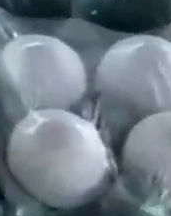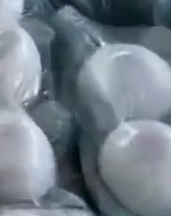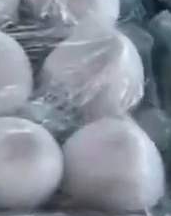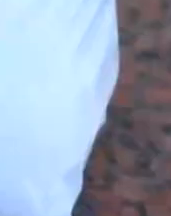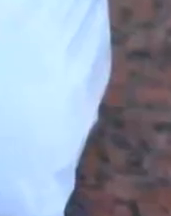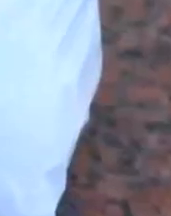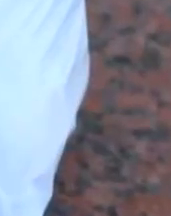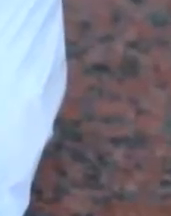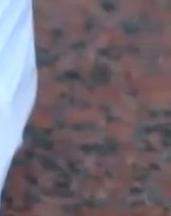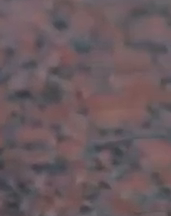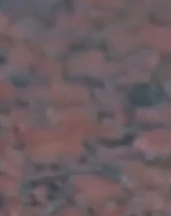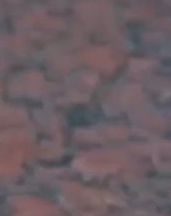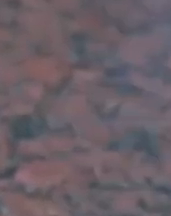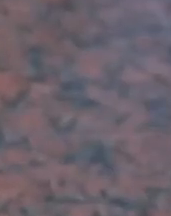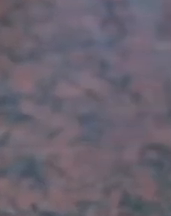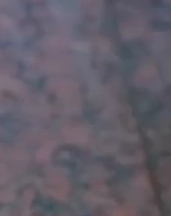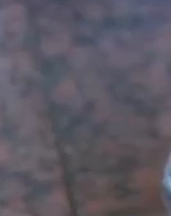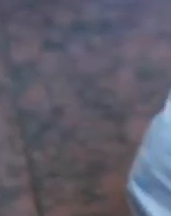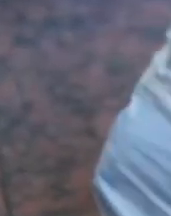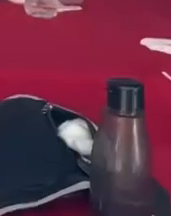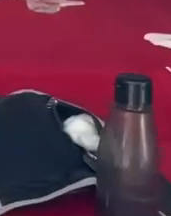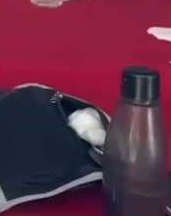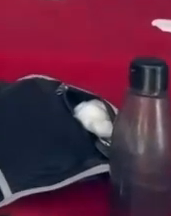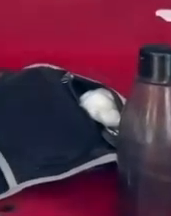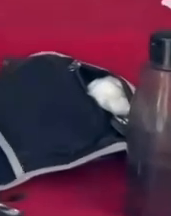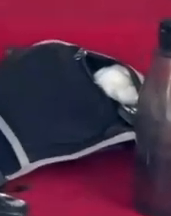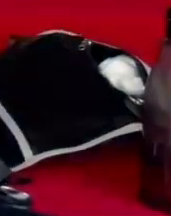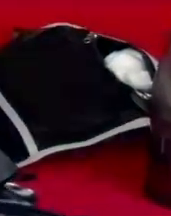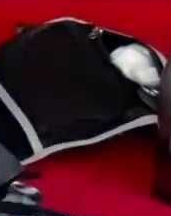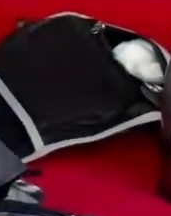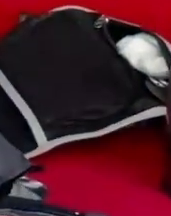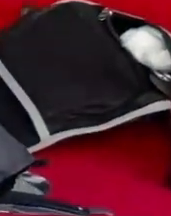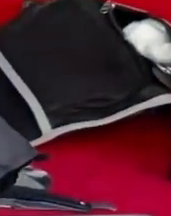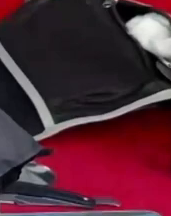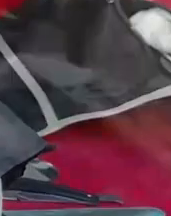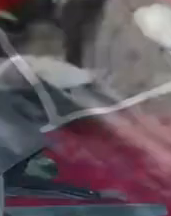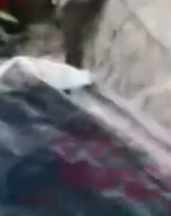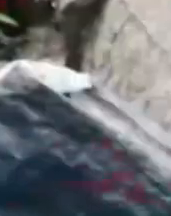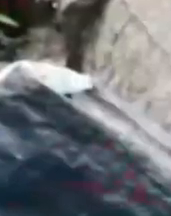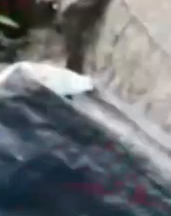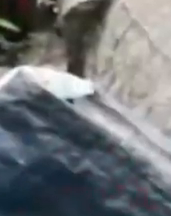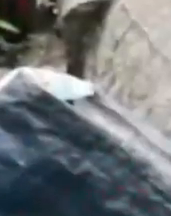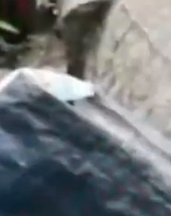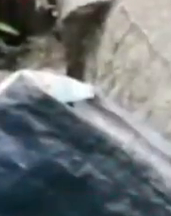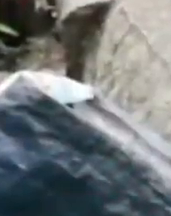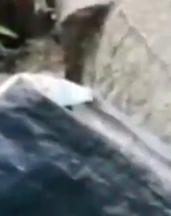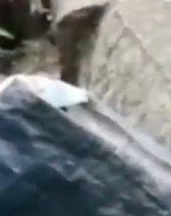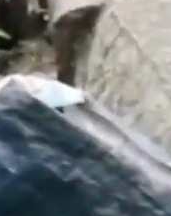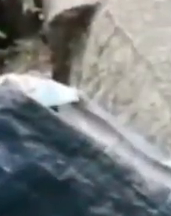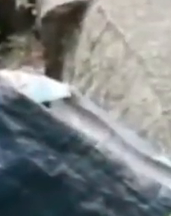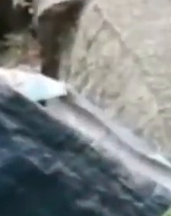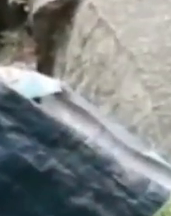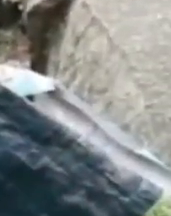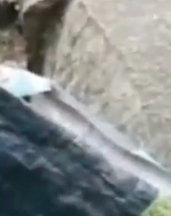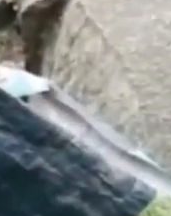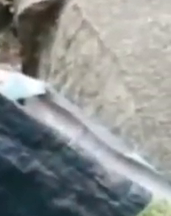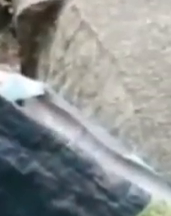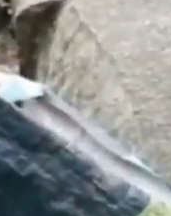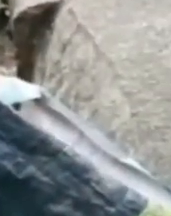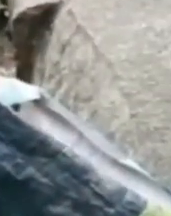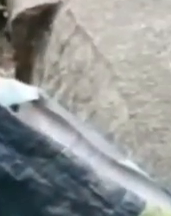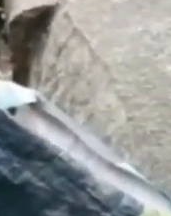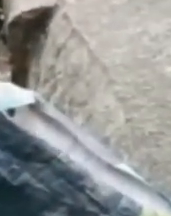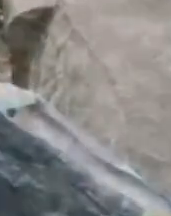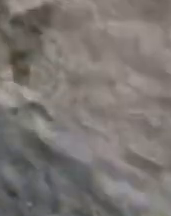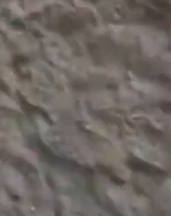distribuir alimentos e estender a mão a quem mais precisa. A evangelização universal vai por